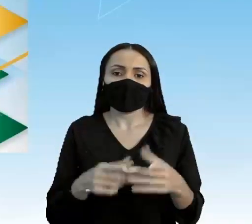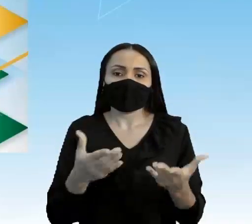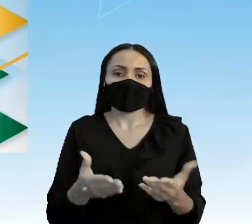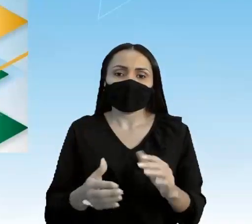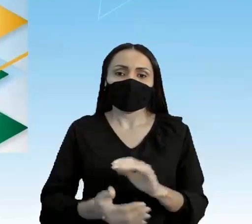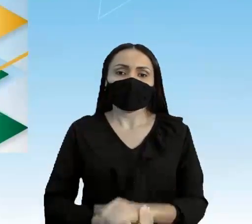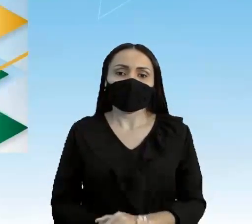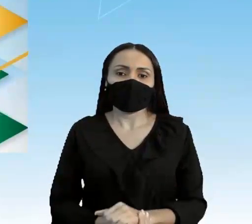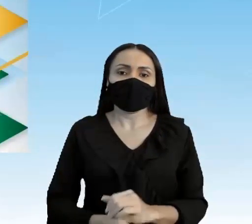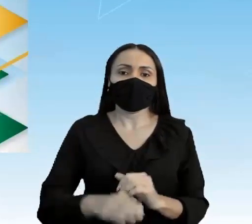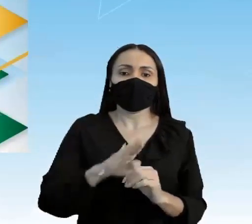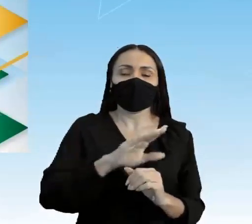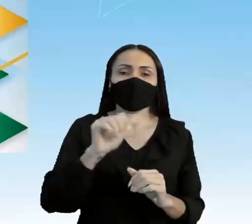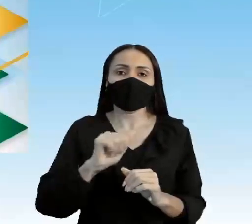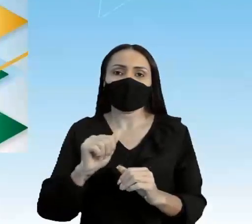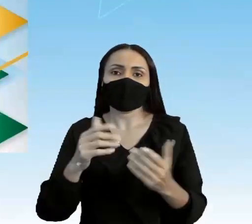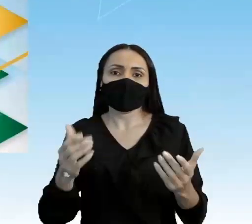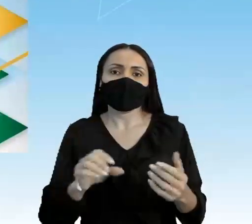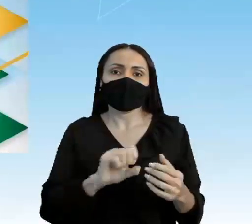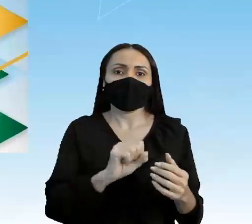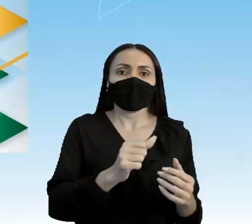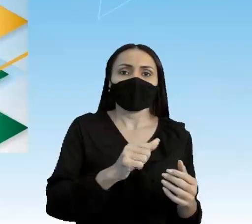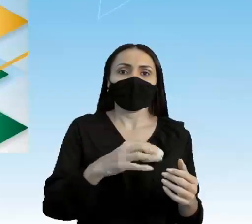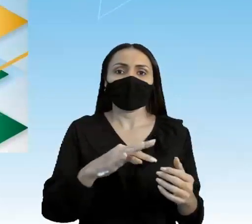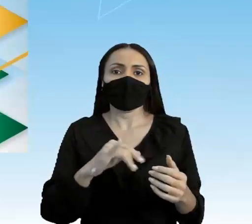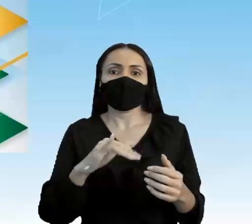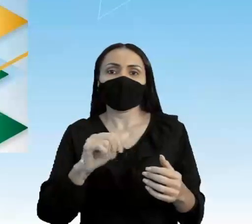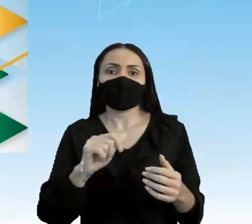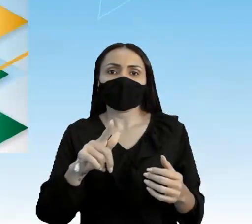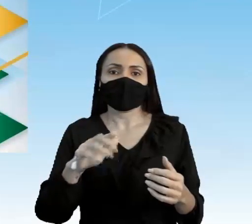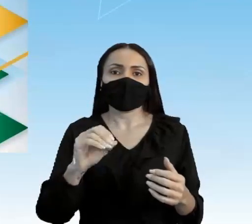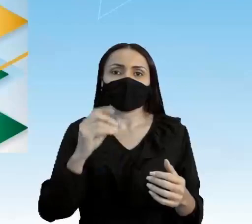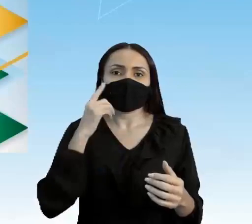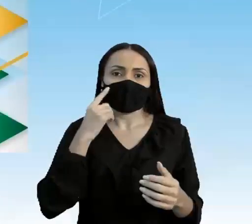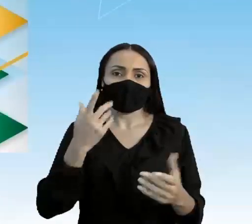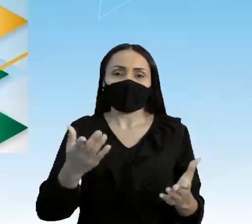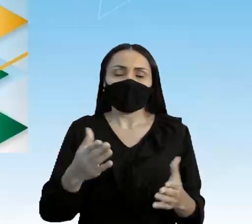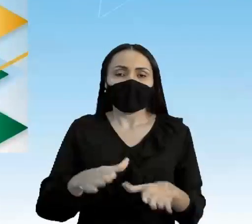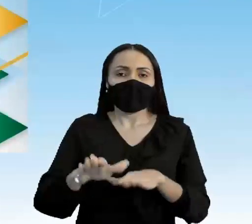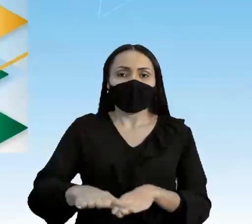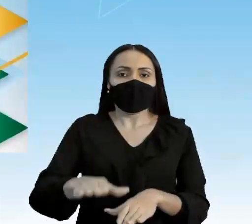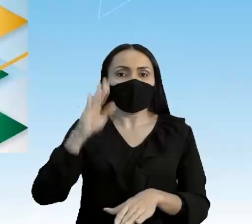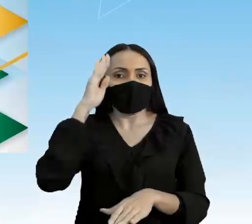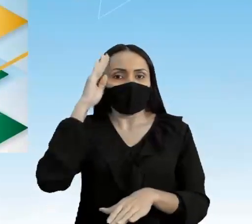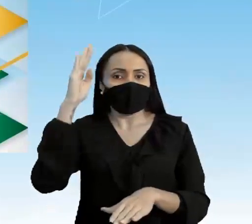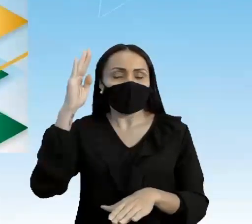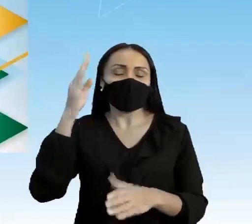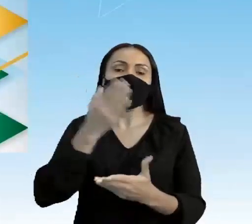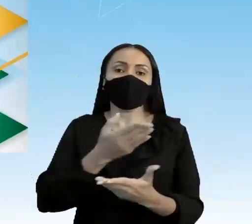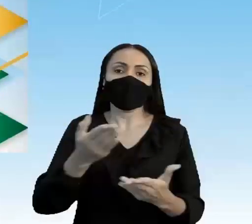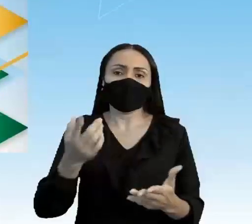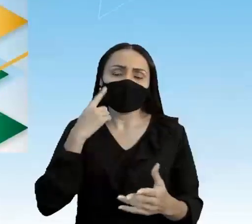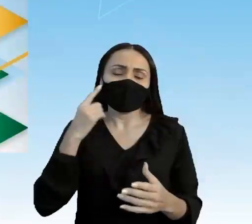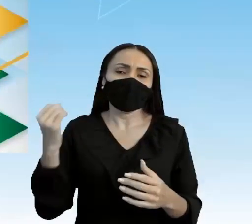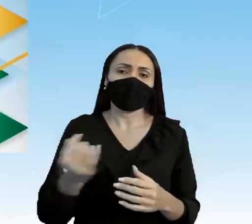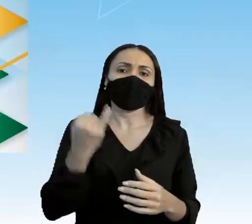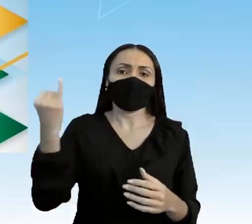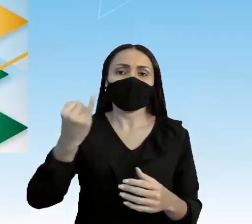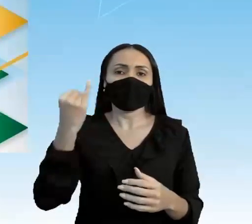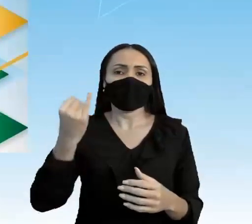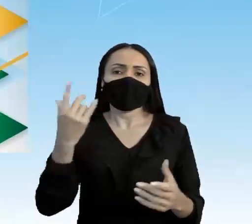né, Bogotá e Santiago, formaram exércitos e obtiveram importantes vitórias contra